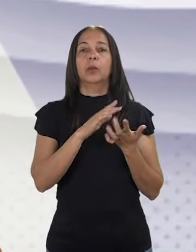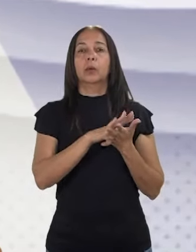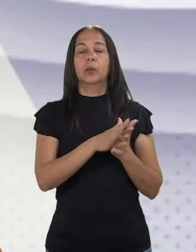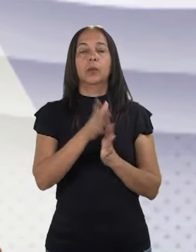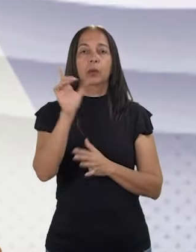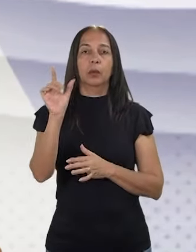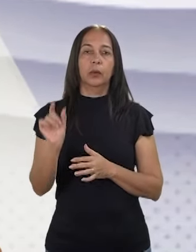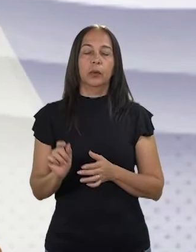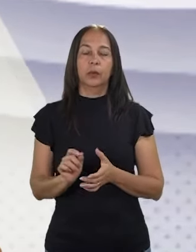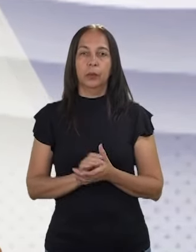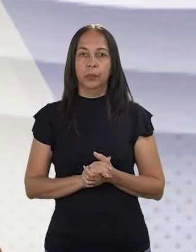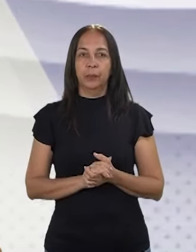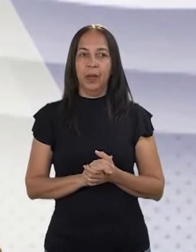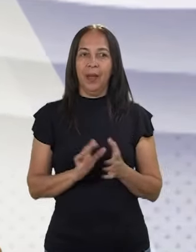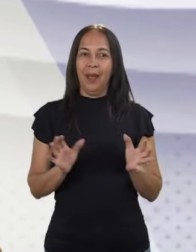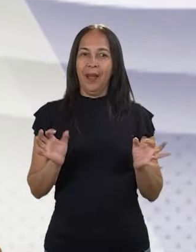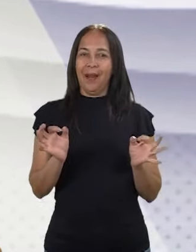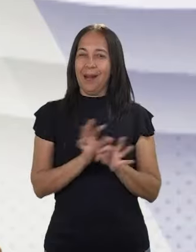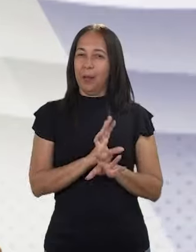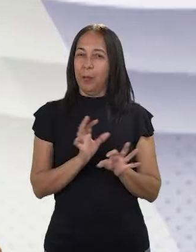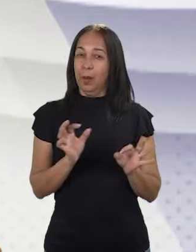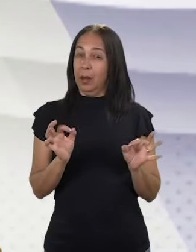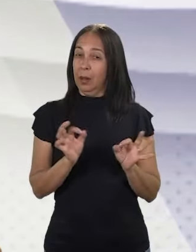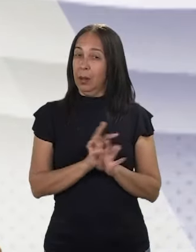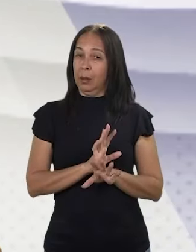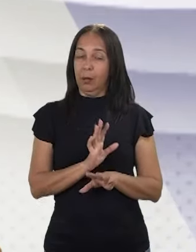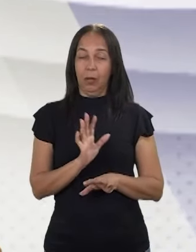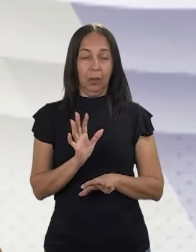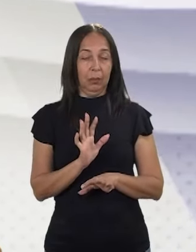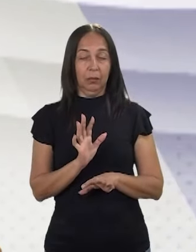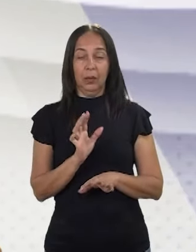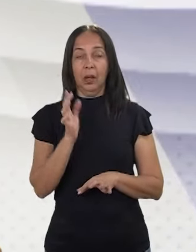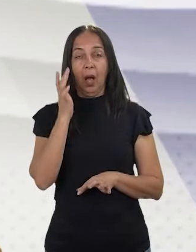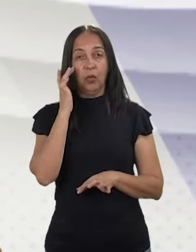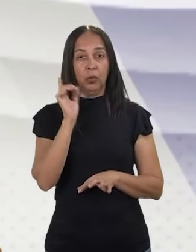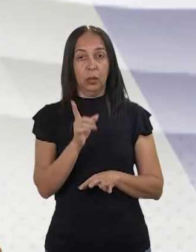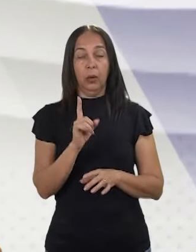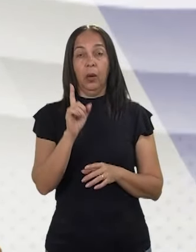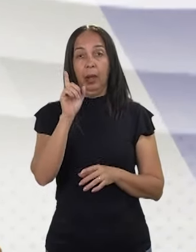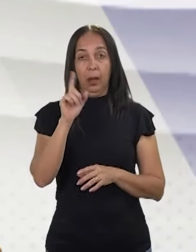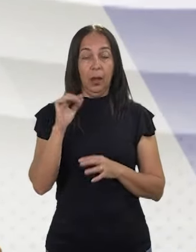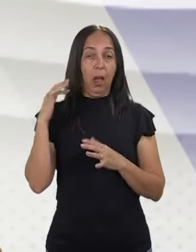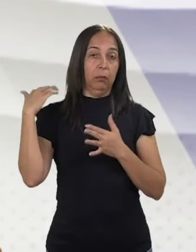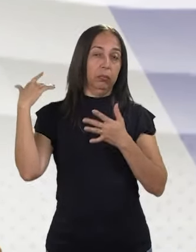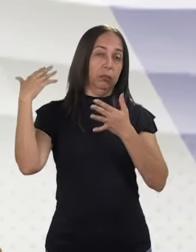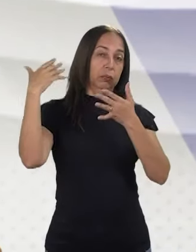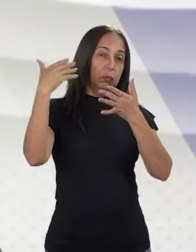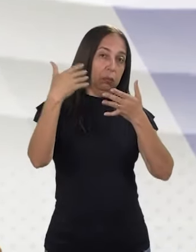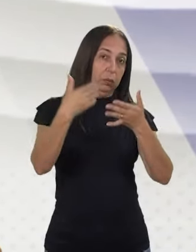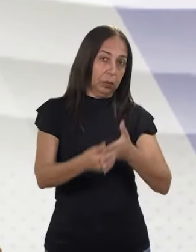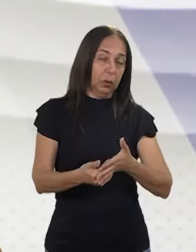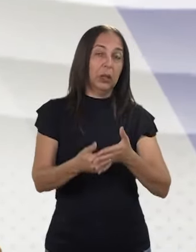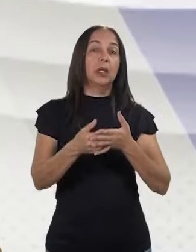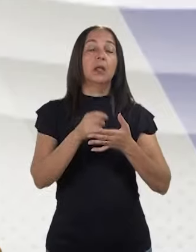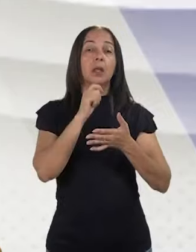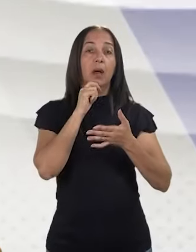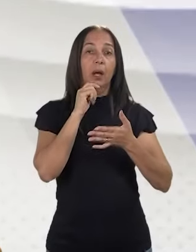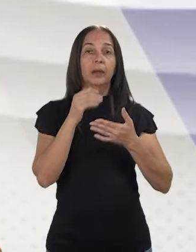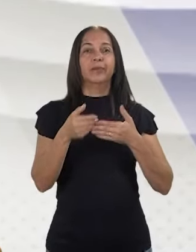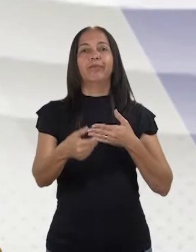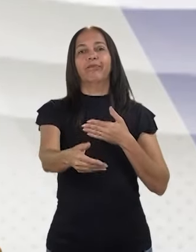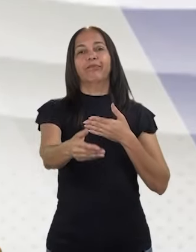de casos de racismo algoritmo mas acabar acabar mesmo eu não acredito que não acaba porque isso é estrutural isso vai acompanhar a gente ainda